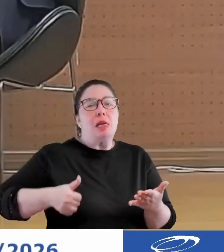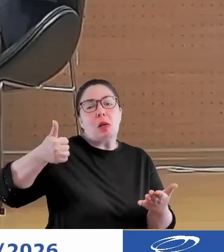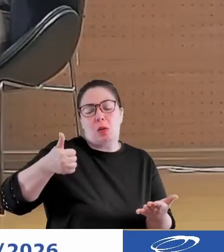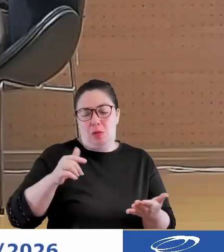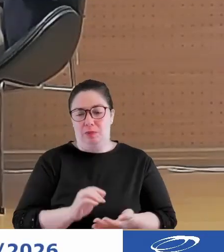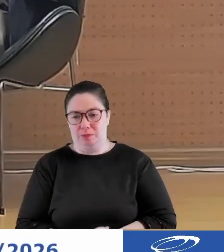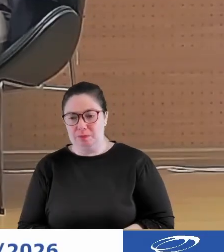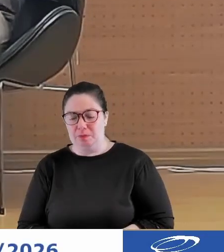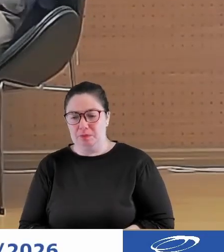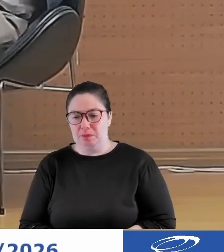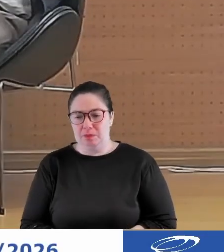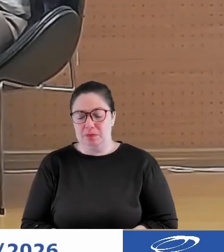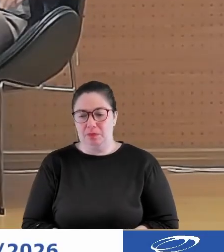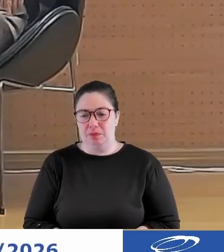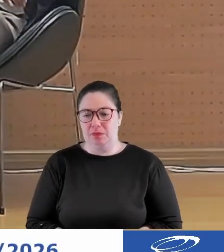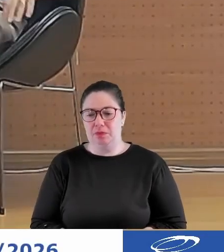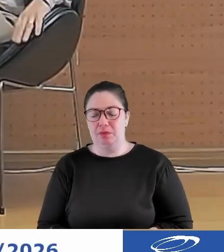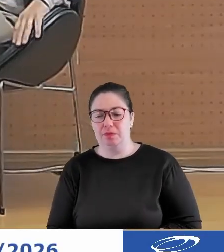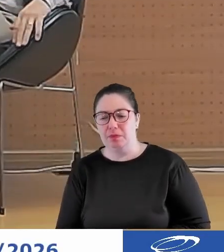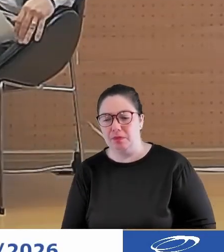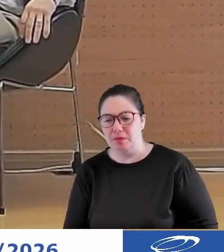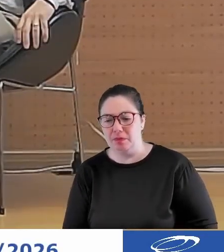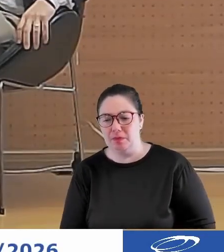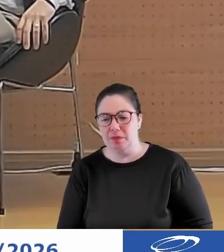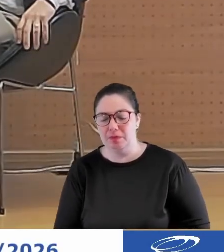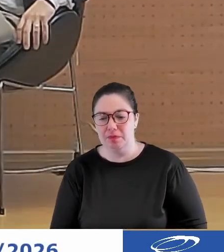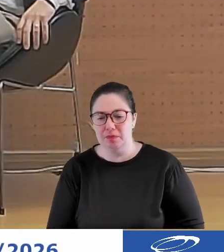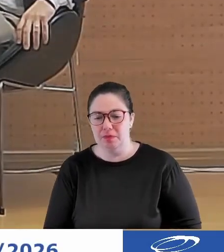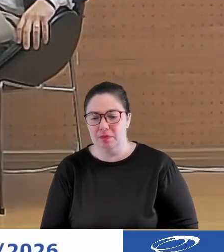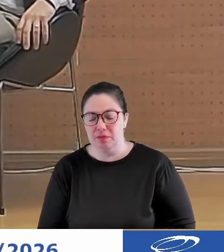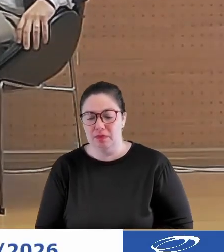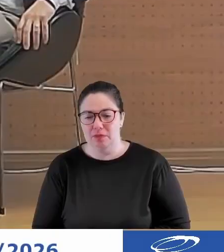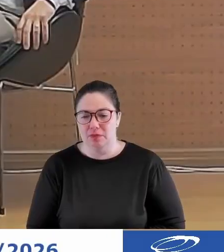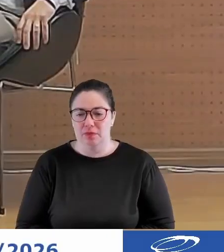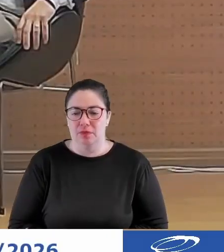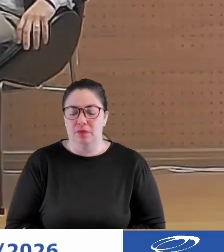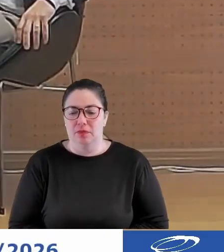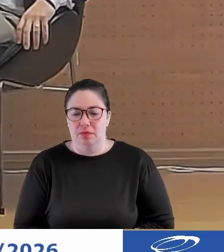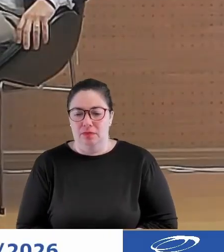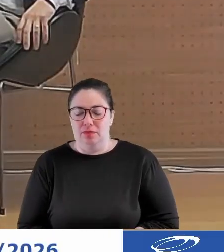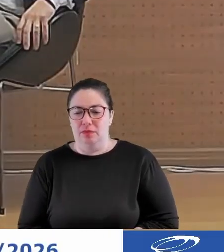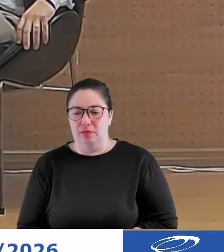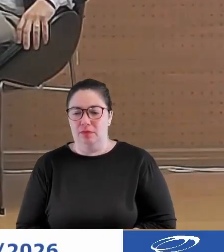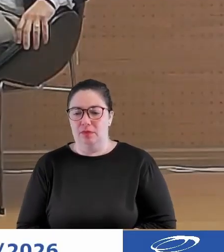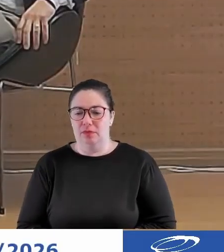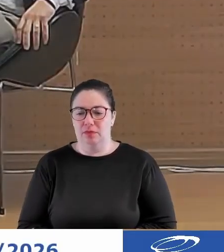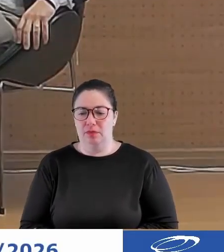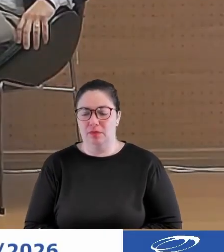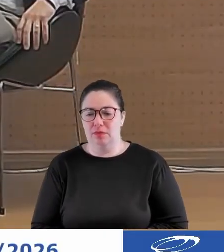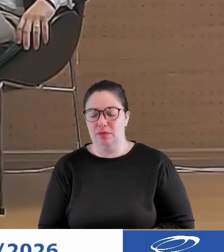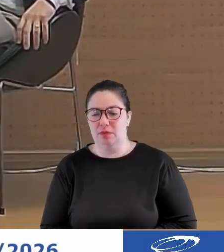my first question, Matt, it's for you. I know there's many gaps in the literature. You highlighted this in